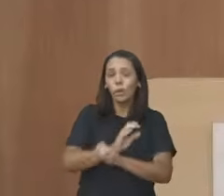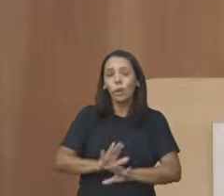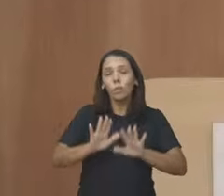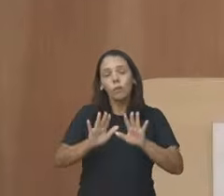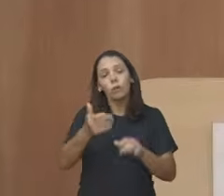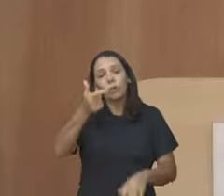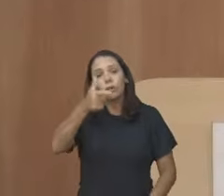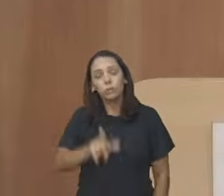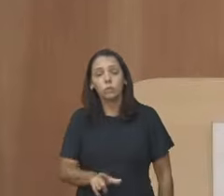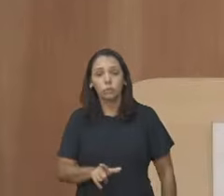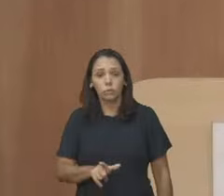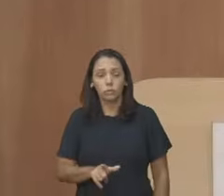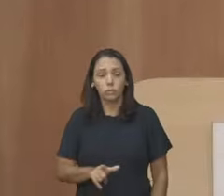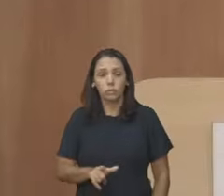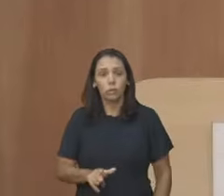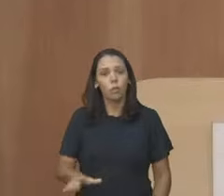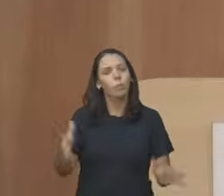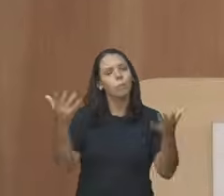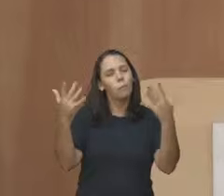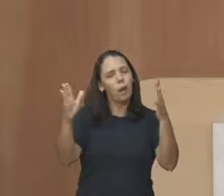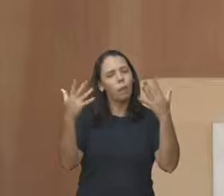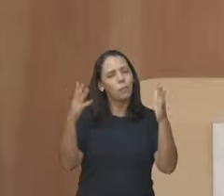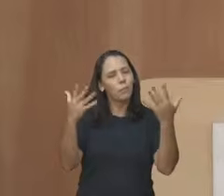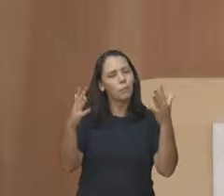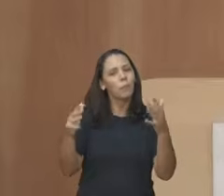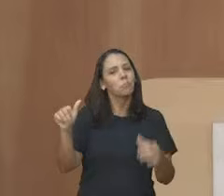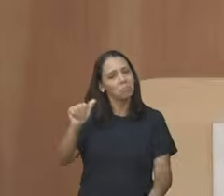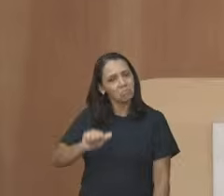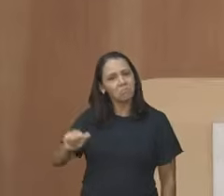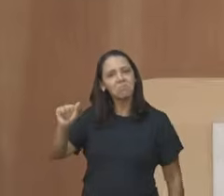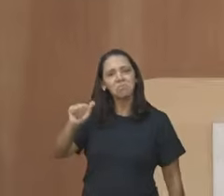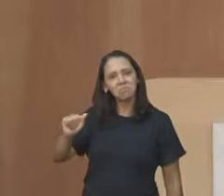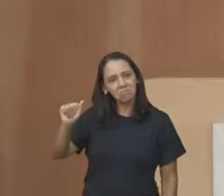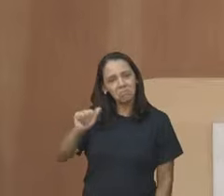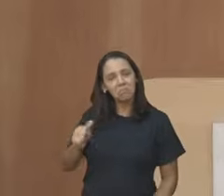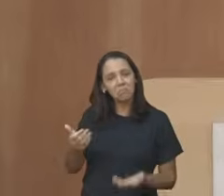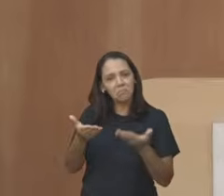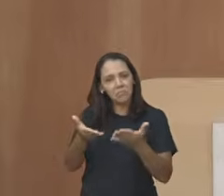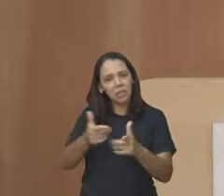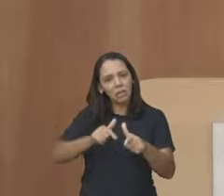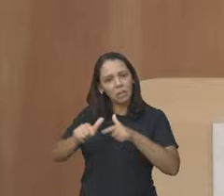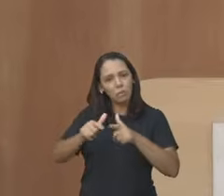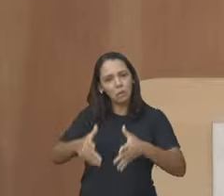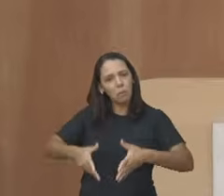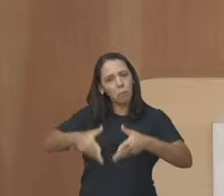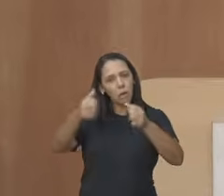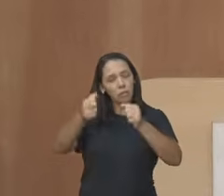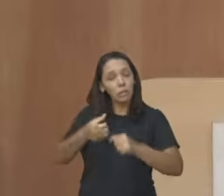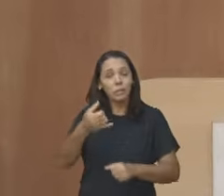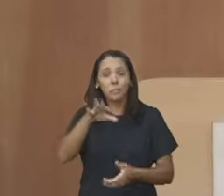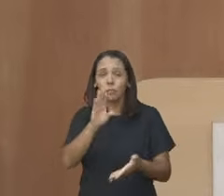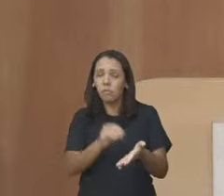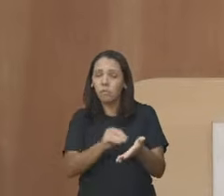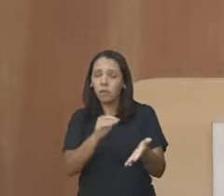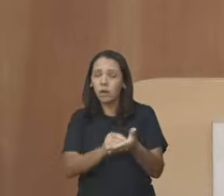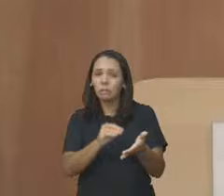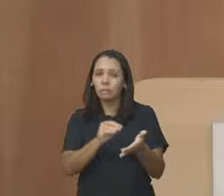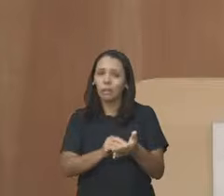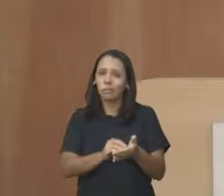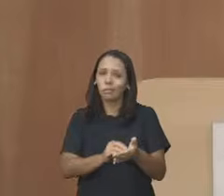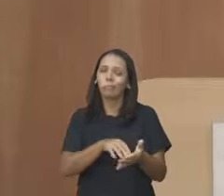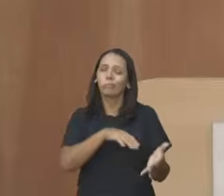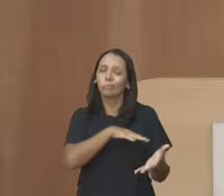mais uma vez parabenizar a Associação Remar pelo trabalho que vocês fazem, porque sem associações como vocês aqui, a situação estaria muito